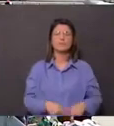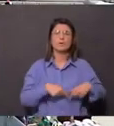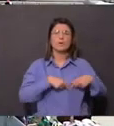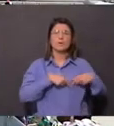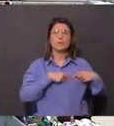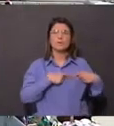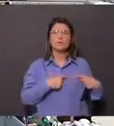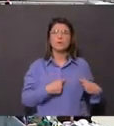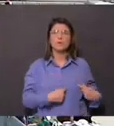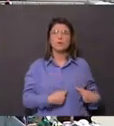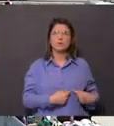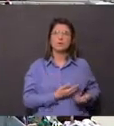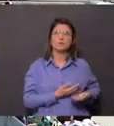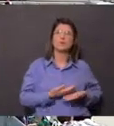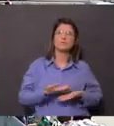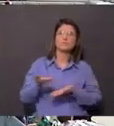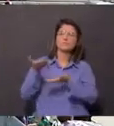Sursum corda.